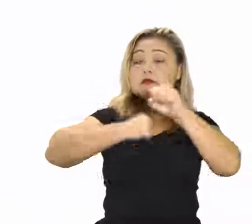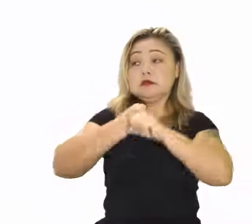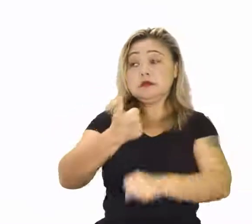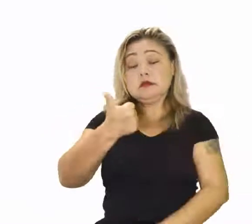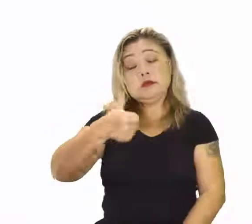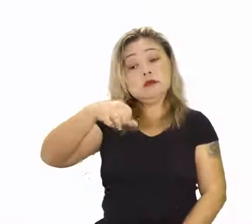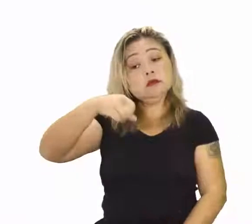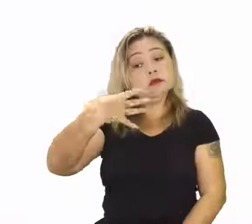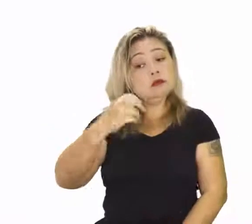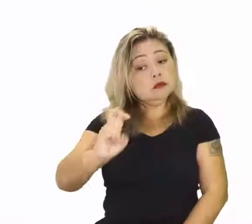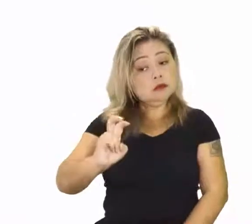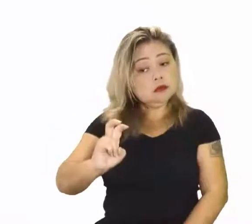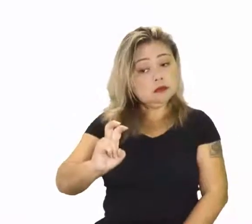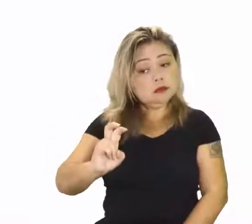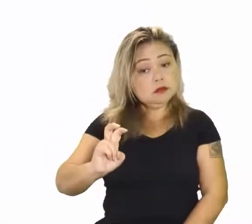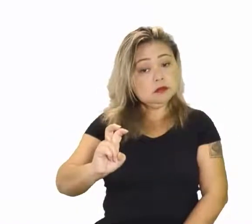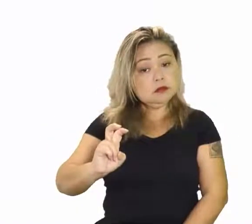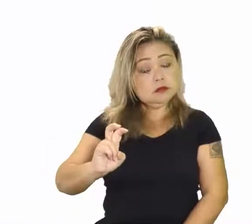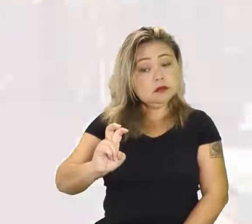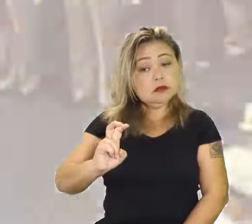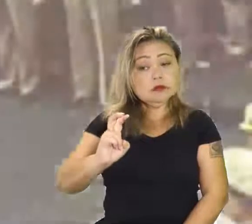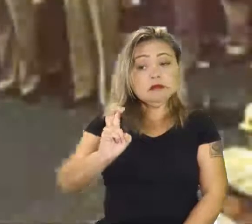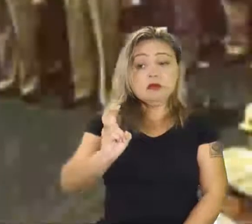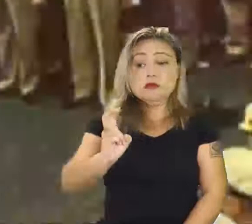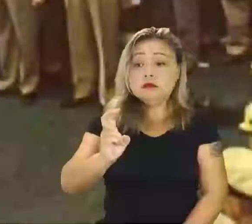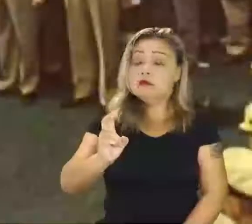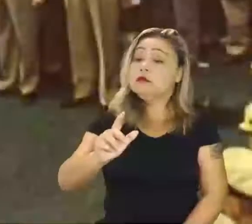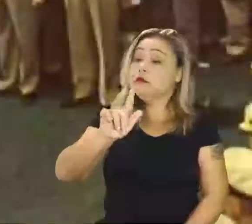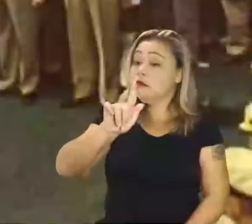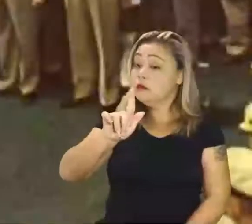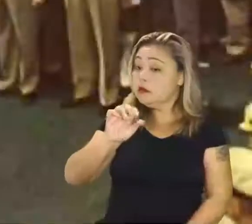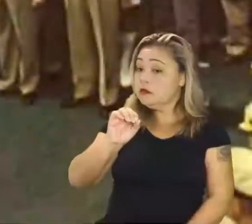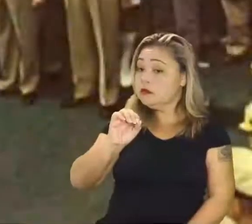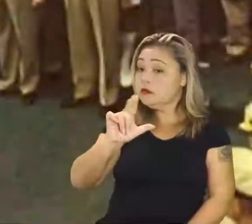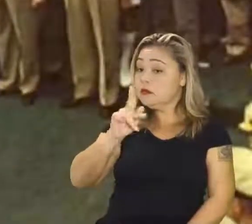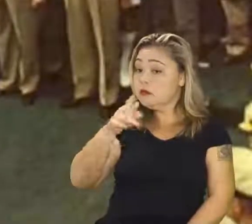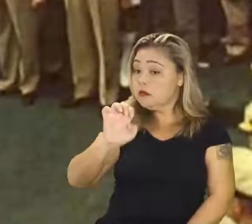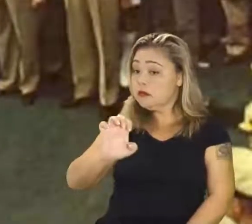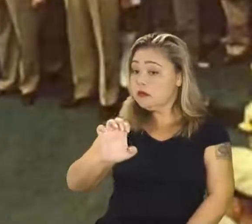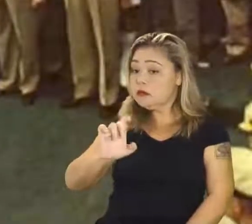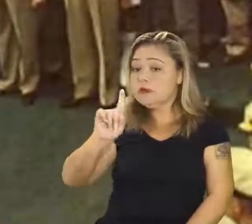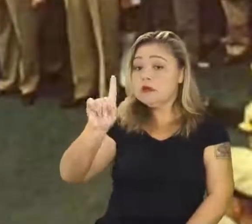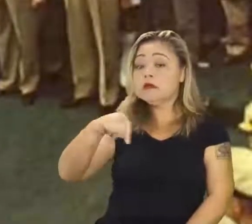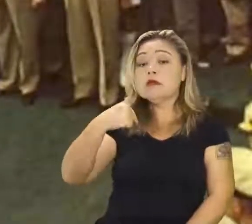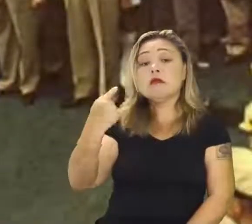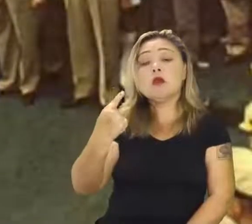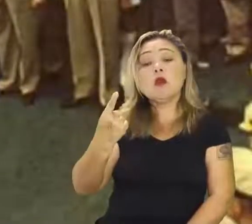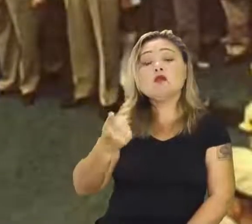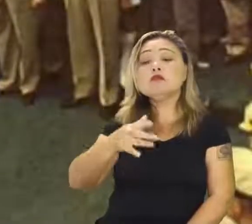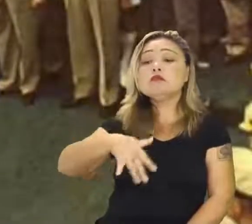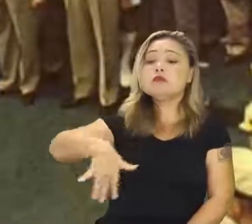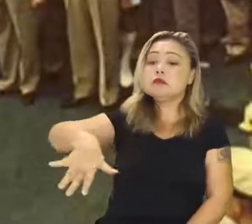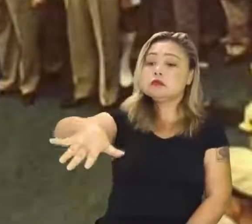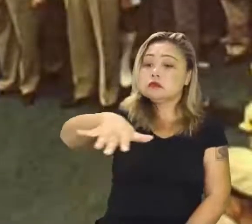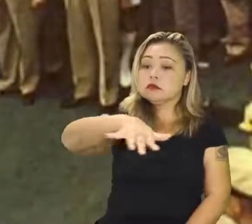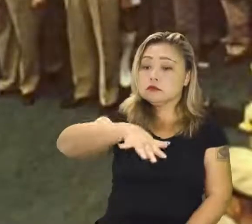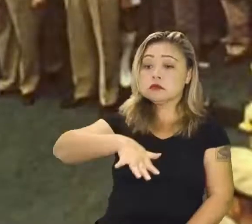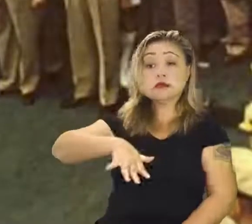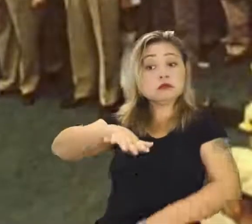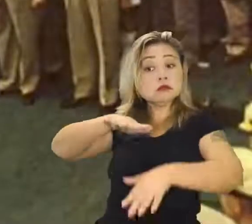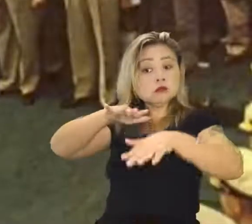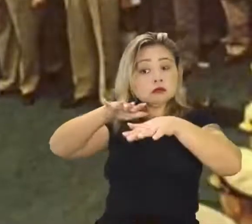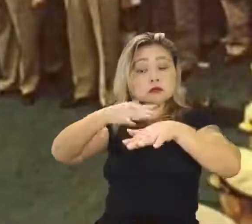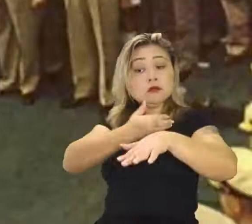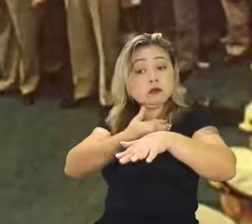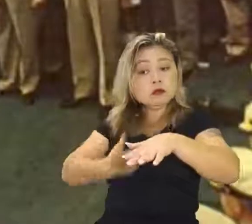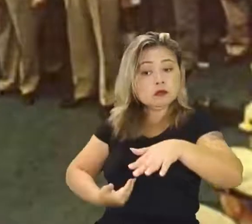Agosto de 1945. O governo militar norte-americano